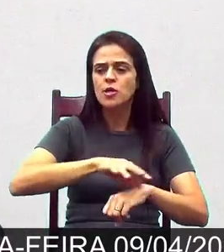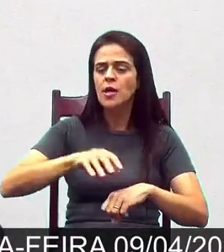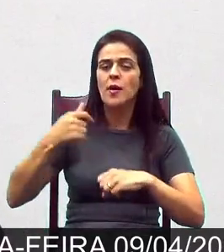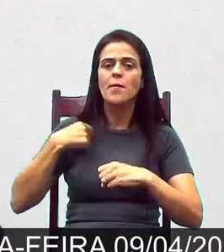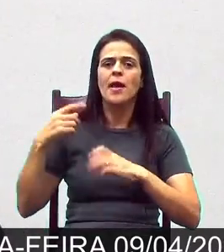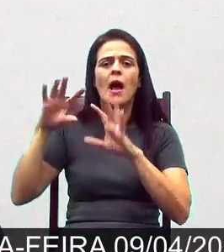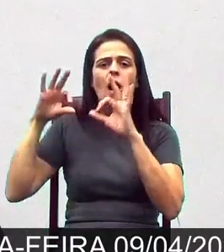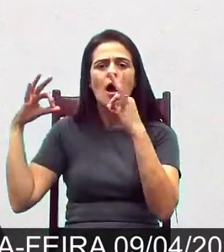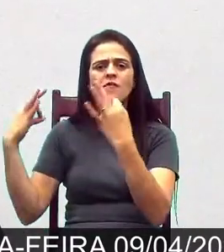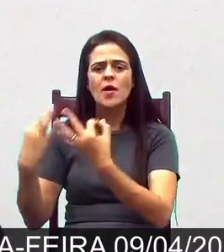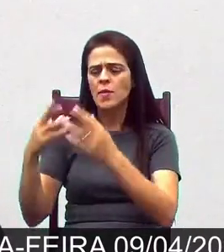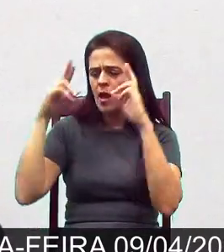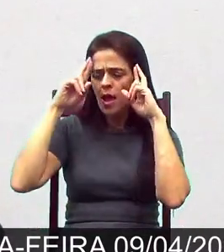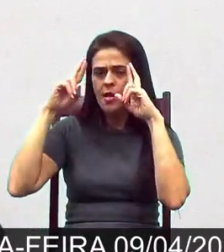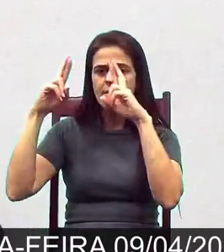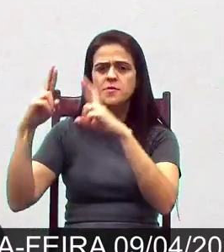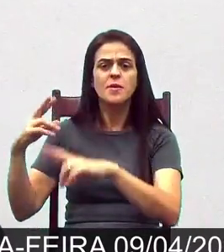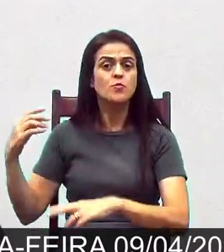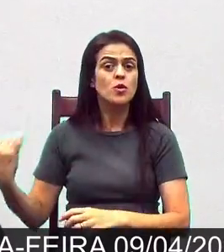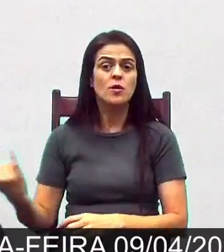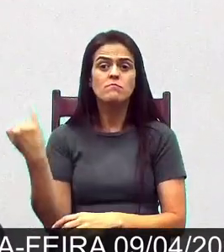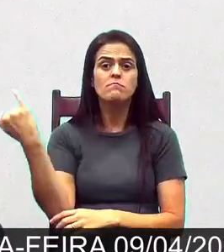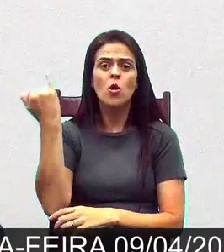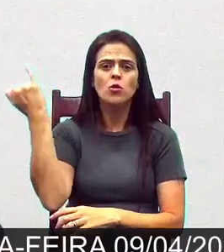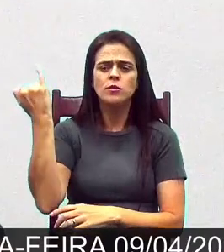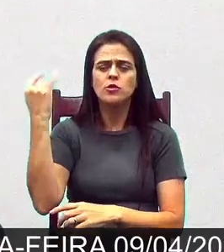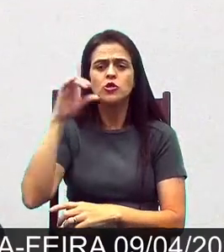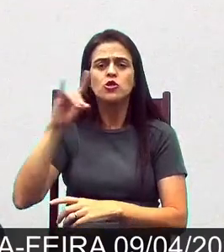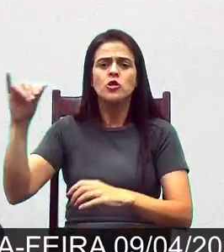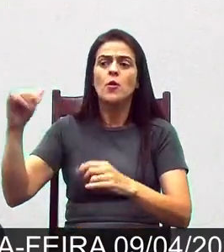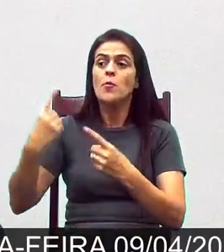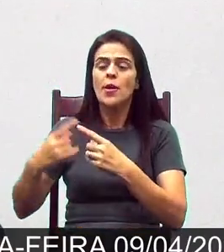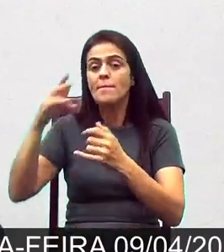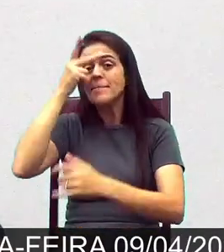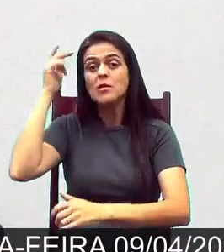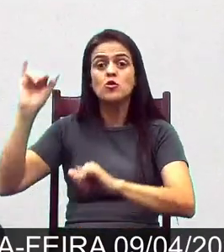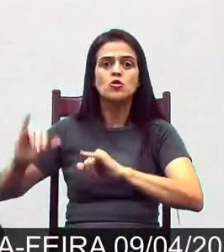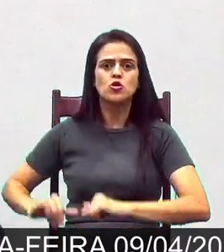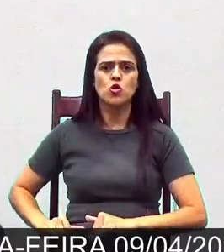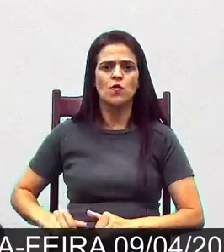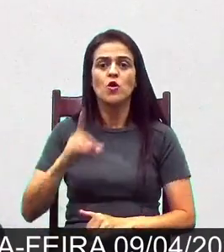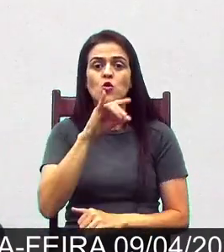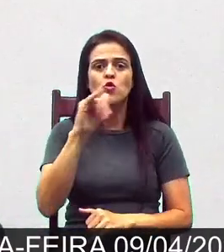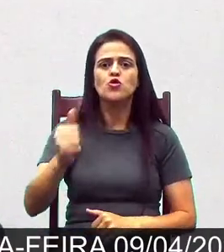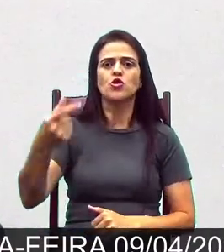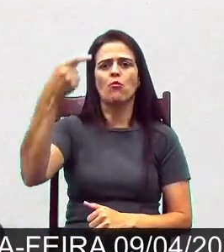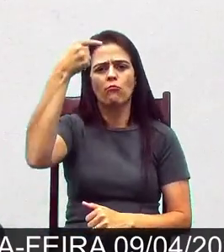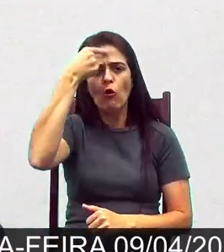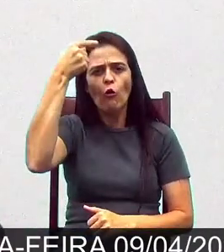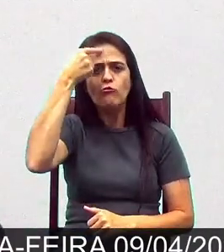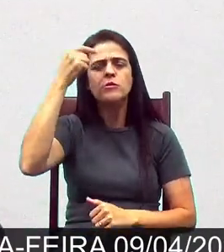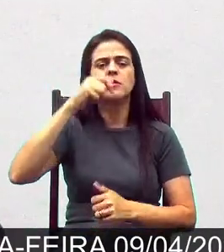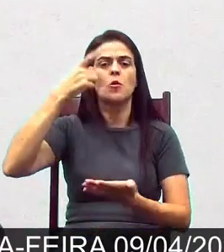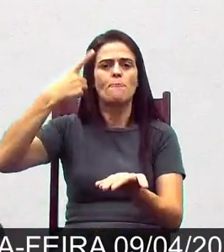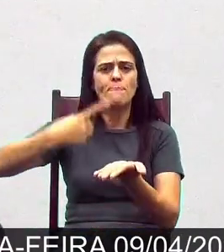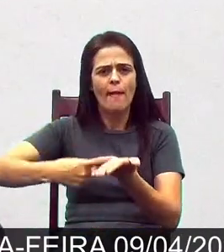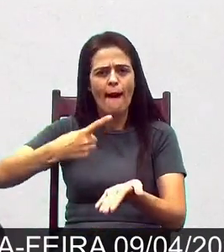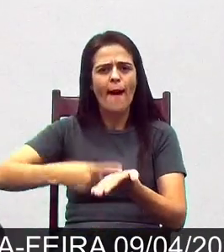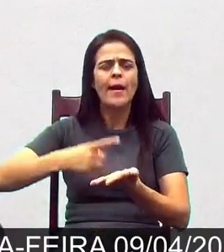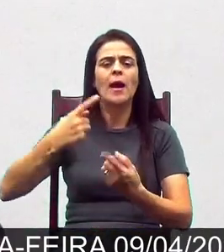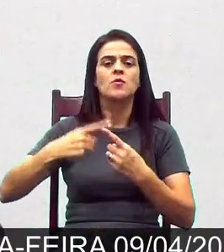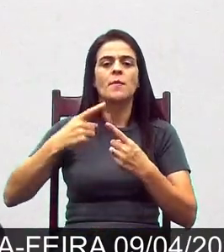momento extremamente difícil. Portanto, um dia específico para essa conscientização é uma medida relevante